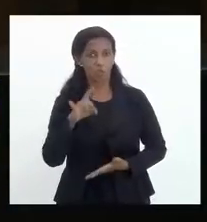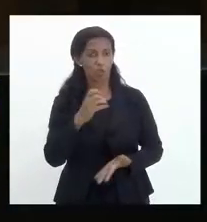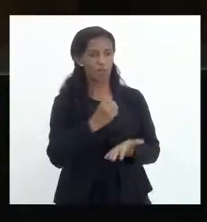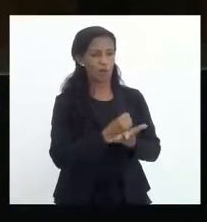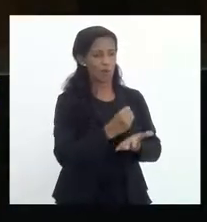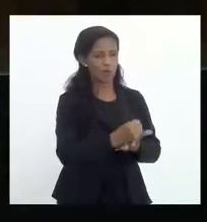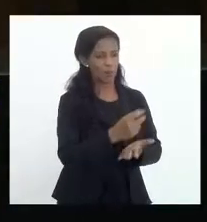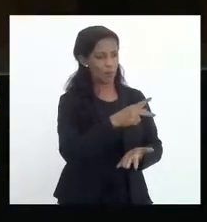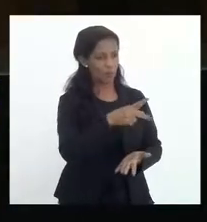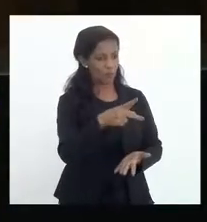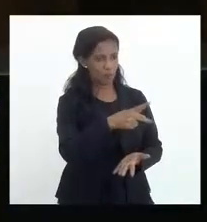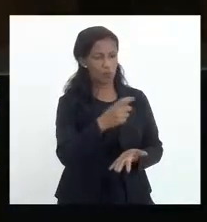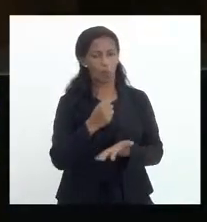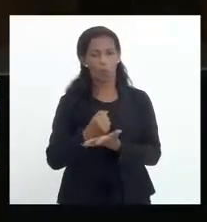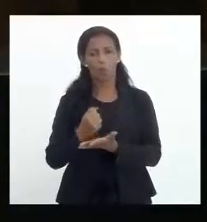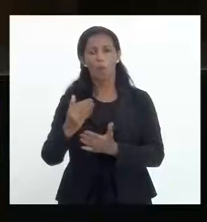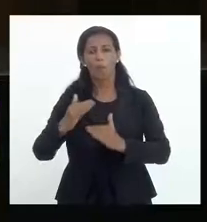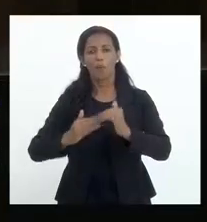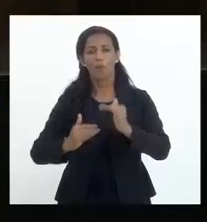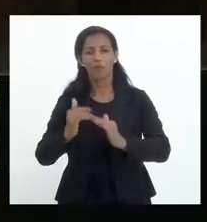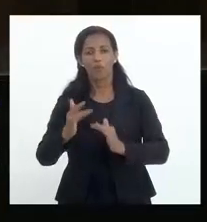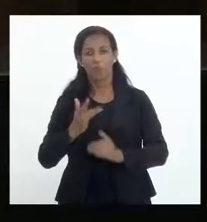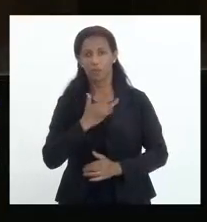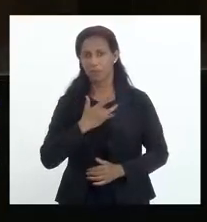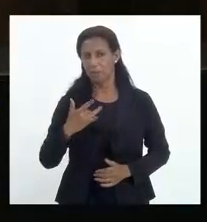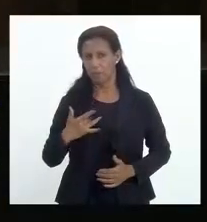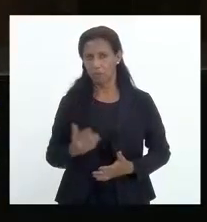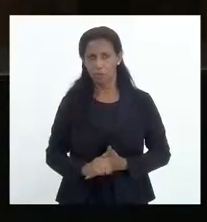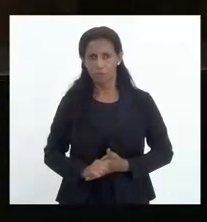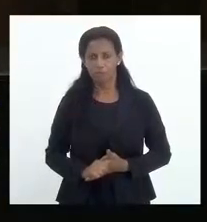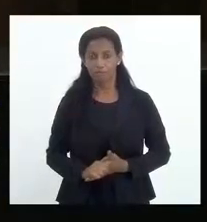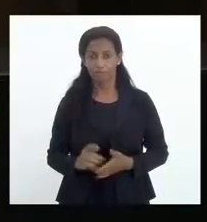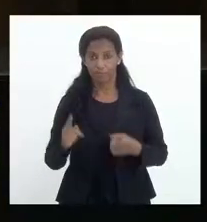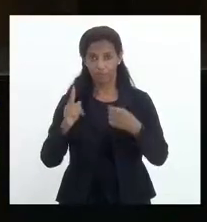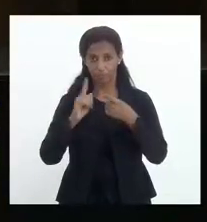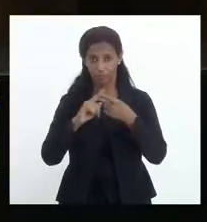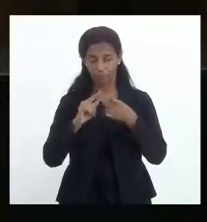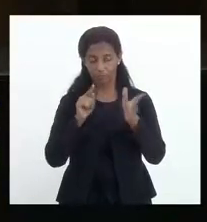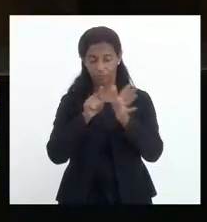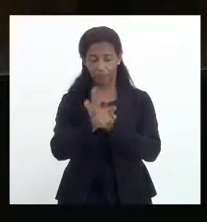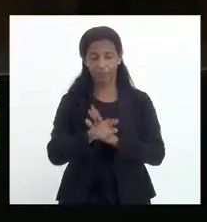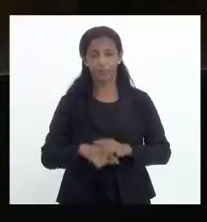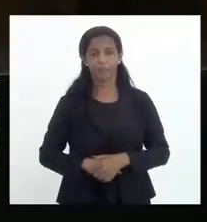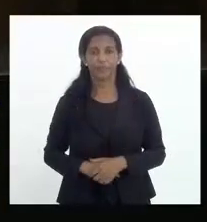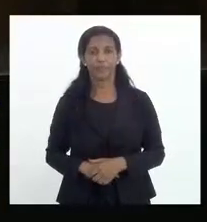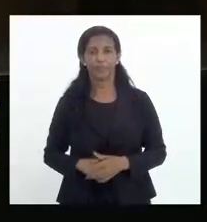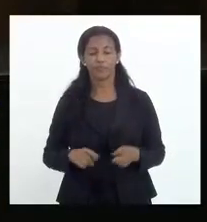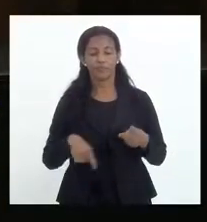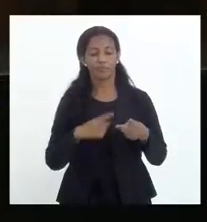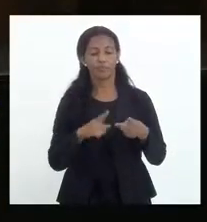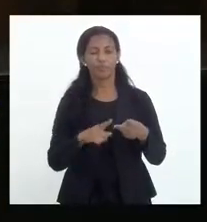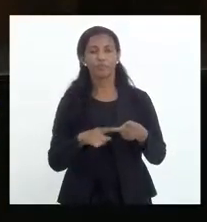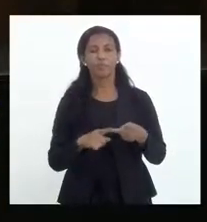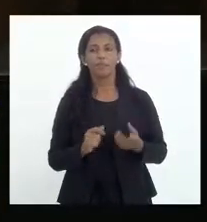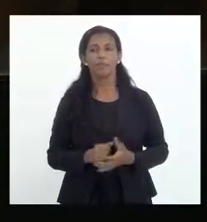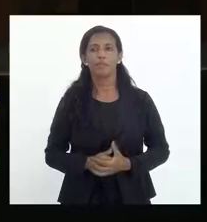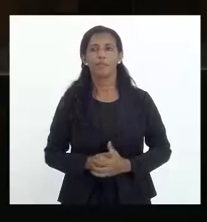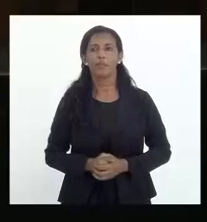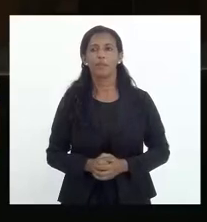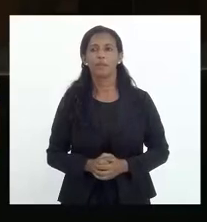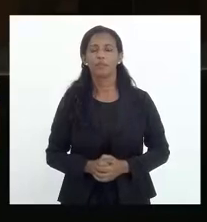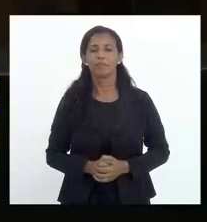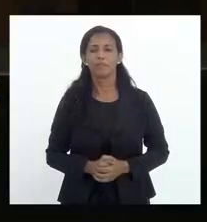contratar professores e profissionais da área da saúde? Essa é uma pergunta. A segunda, secretária, é o